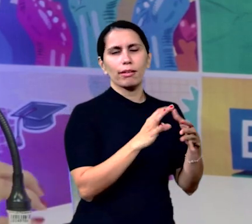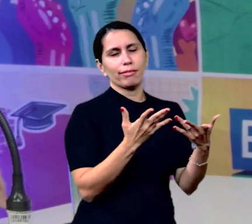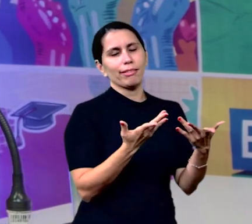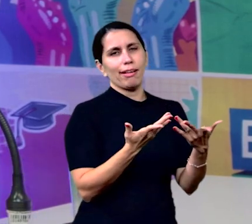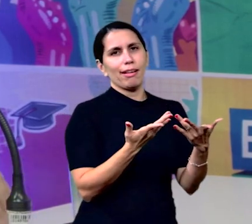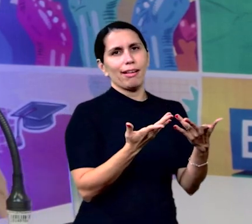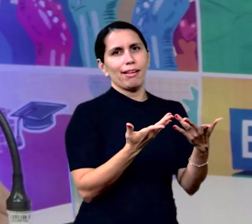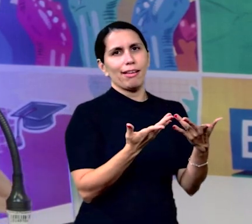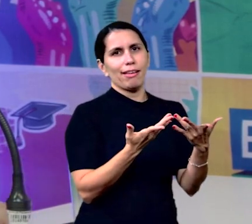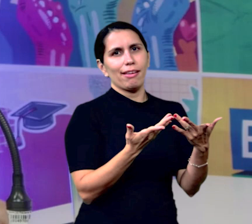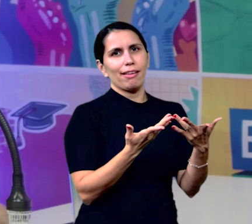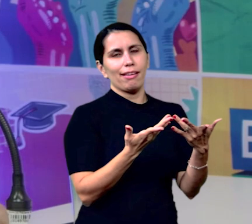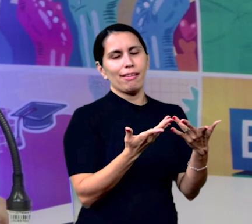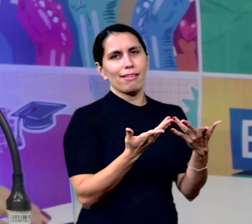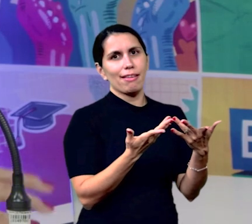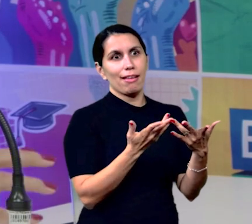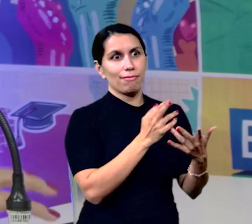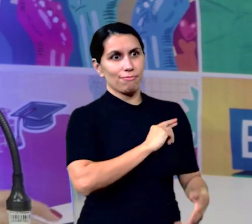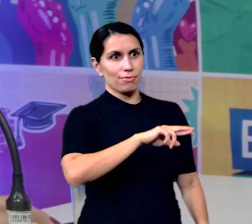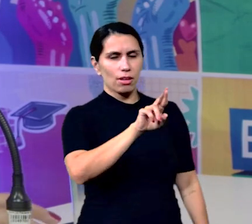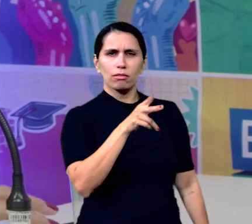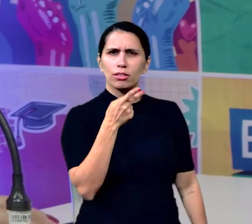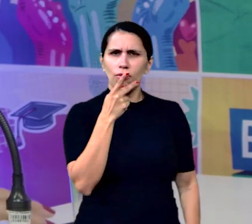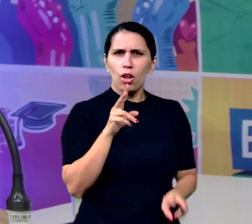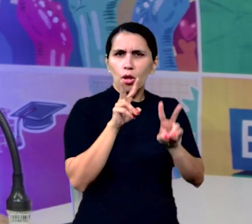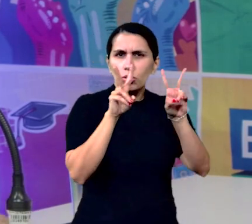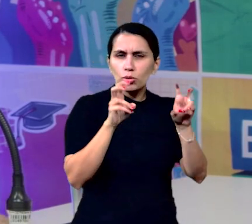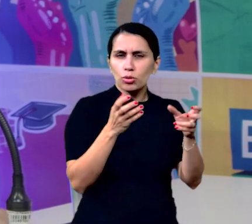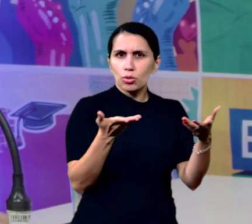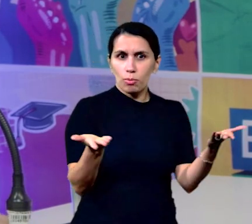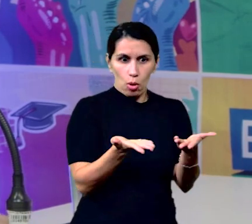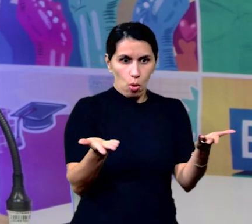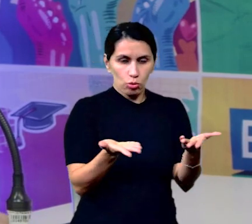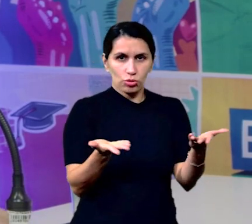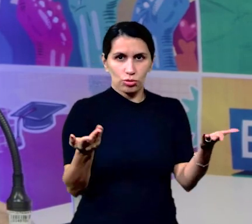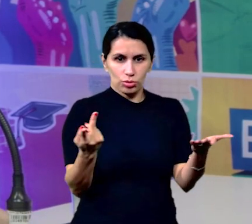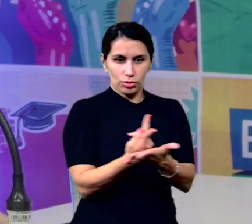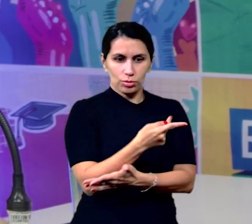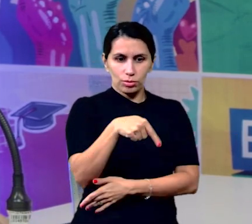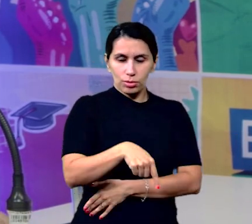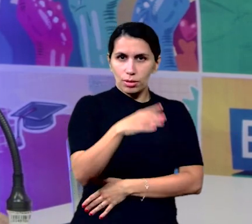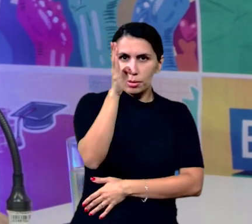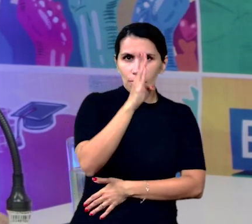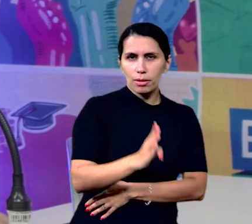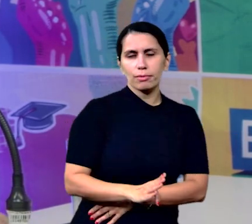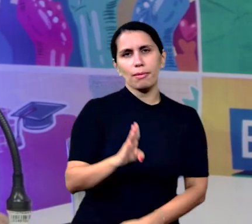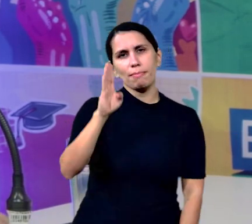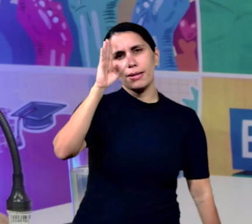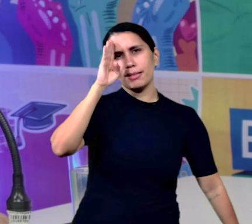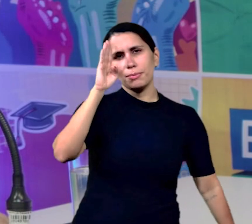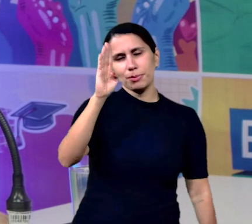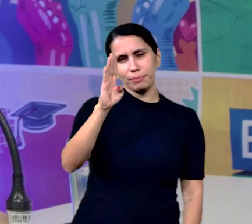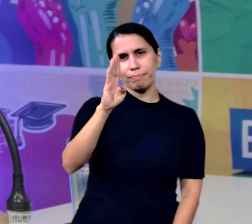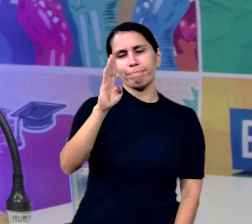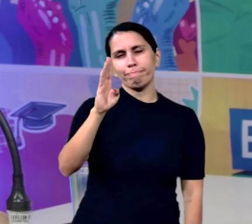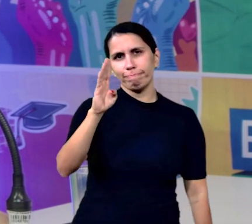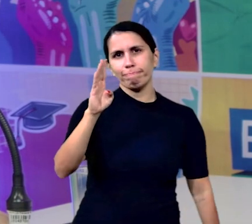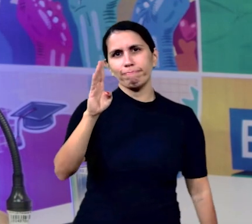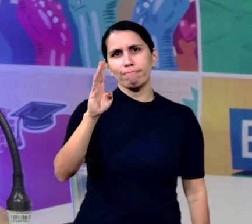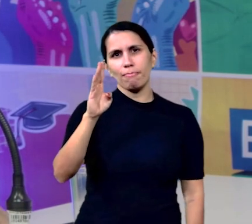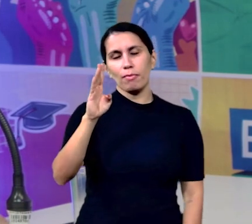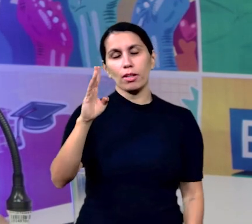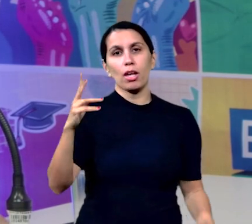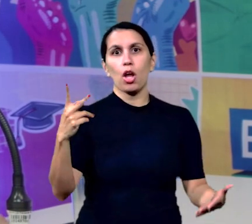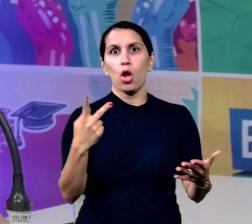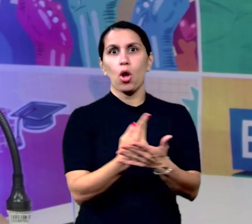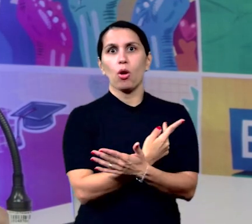falar sobre o racismo religioso hoje presente no Brasil, né, principalmente contra,